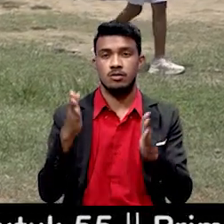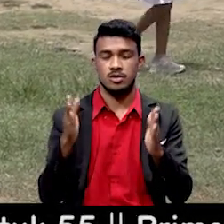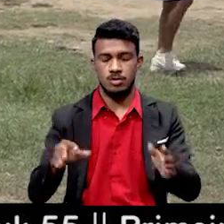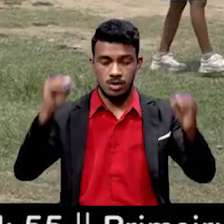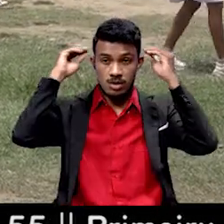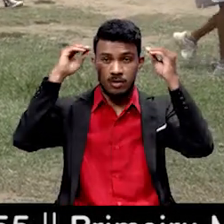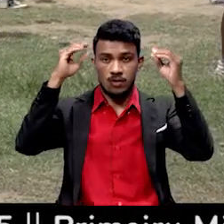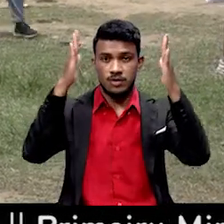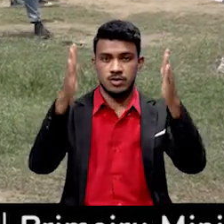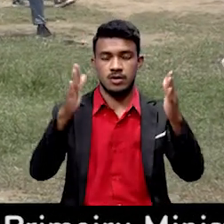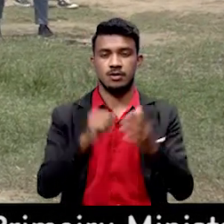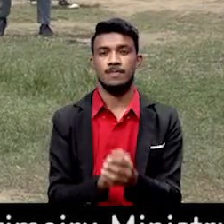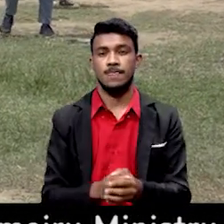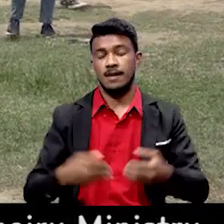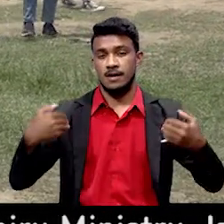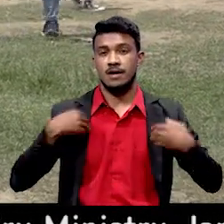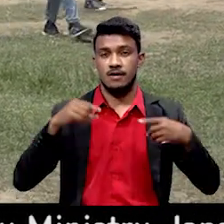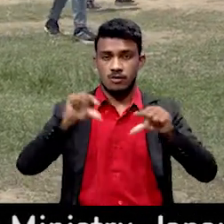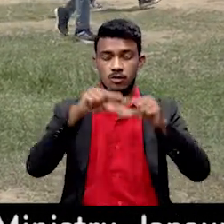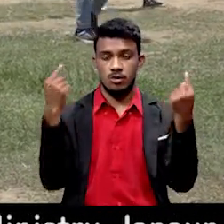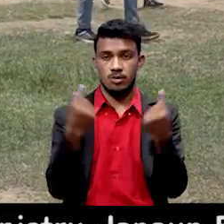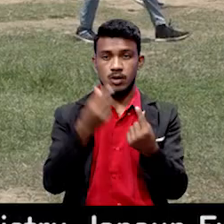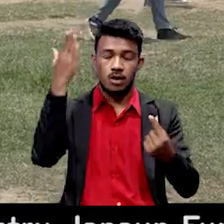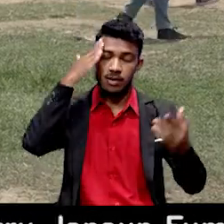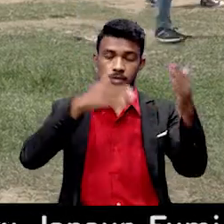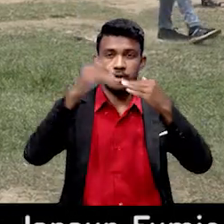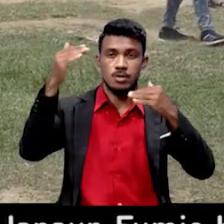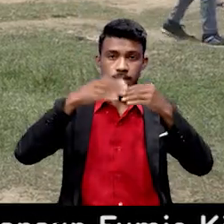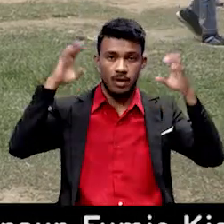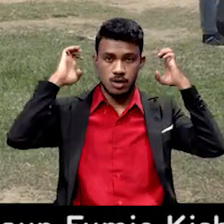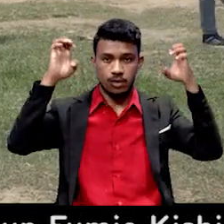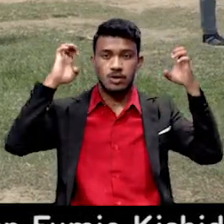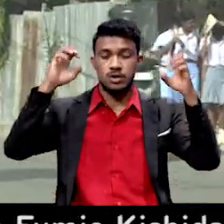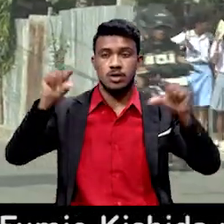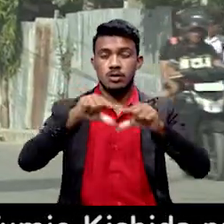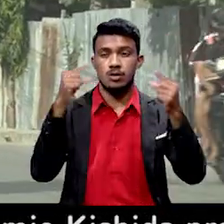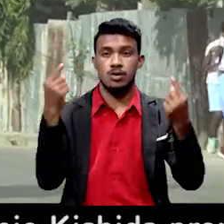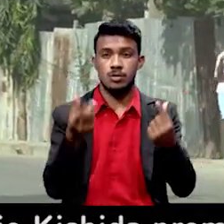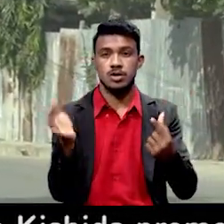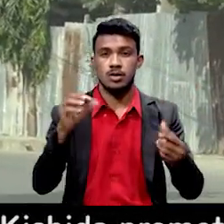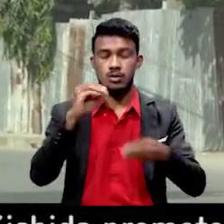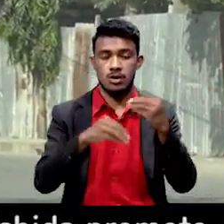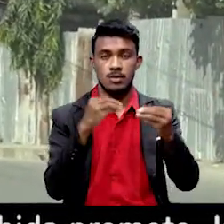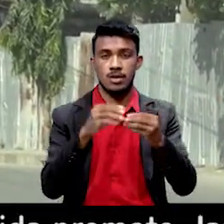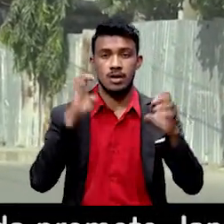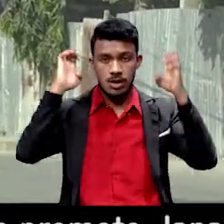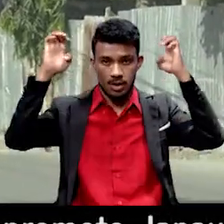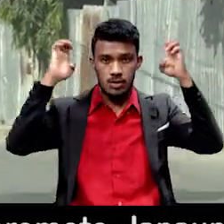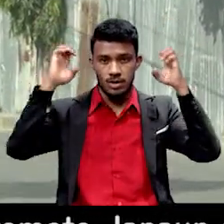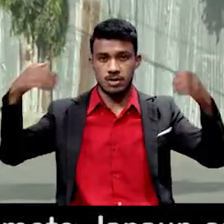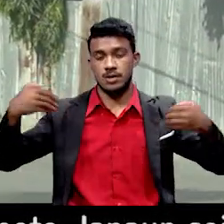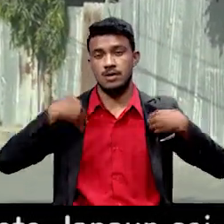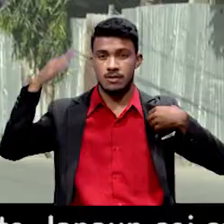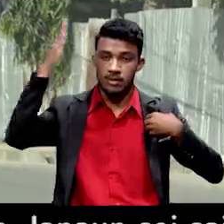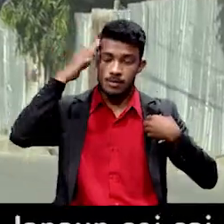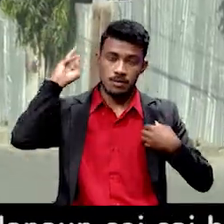professor. Além de amoso grupo atuhanoim ba problema educação, grupo reflexão com a ba educação mos e a sugestão ba